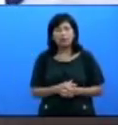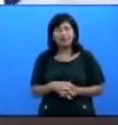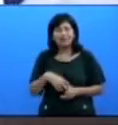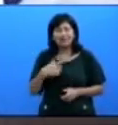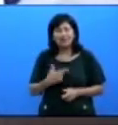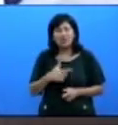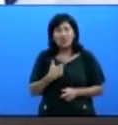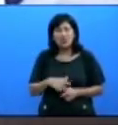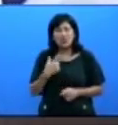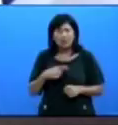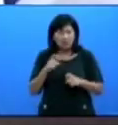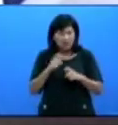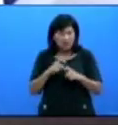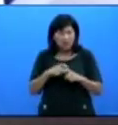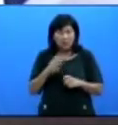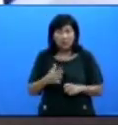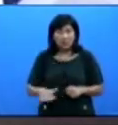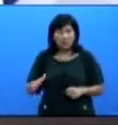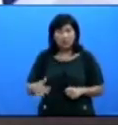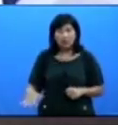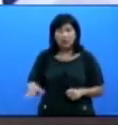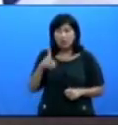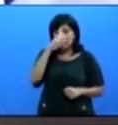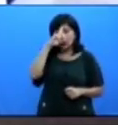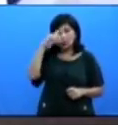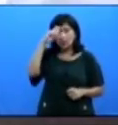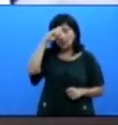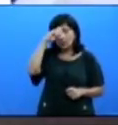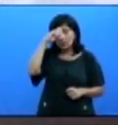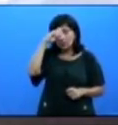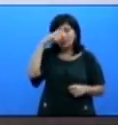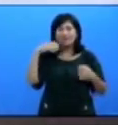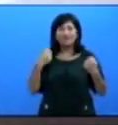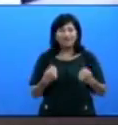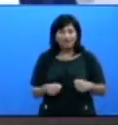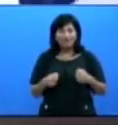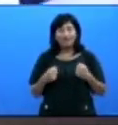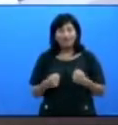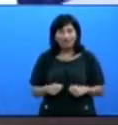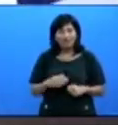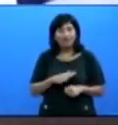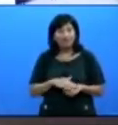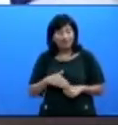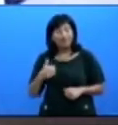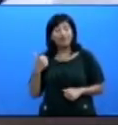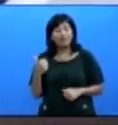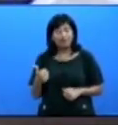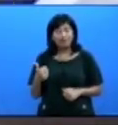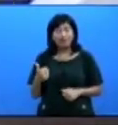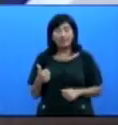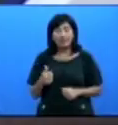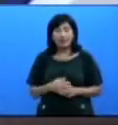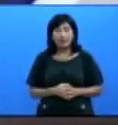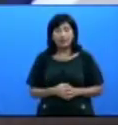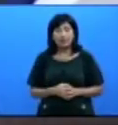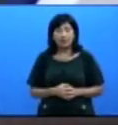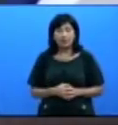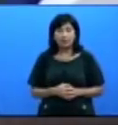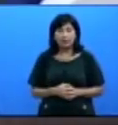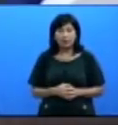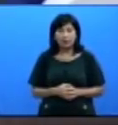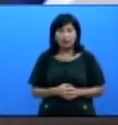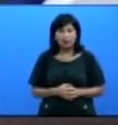no pronto-socorro. E nem todos os plantonistas têm o conhecimento necessário para a área